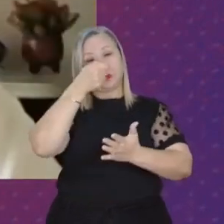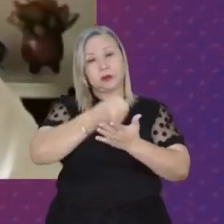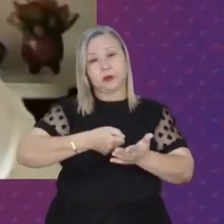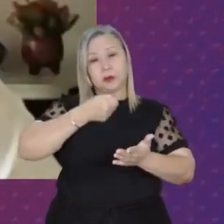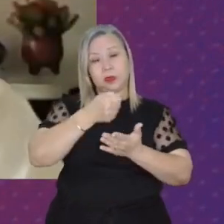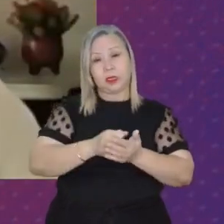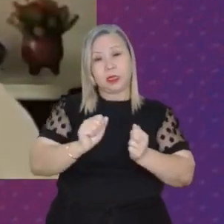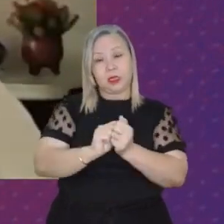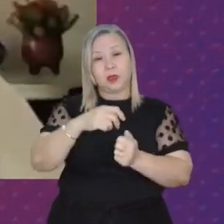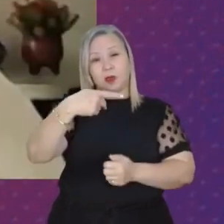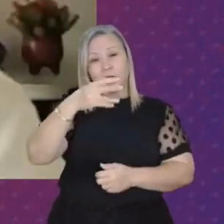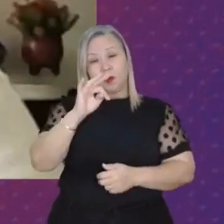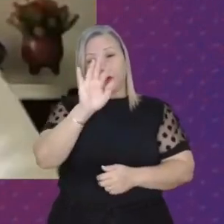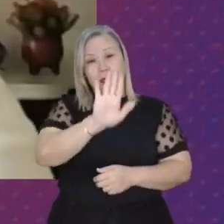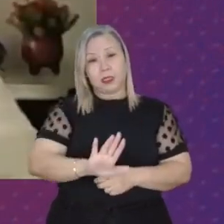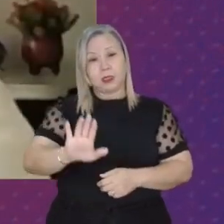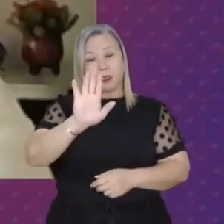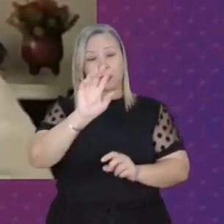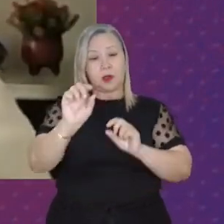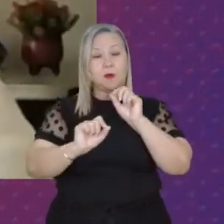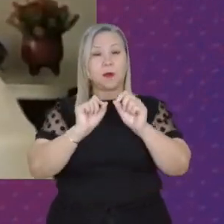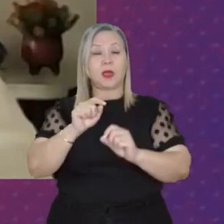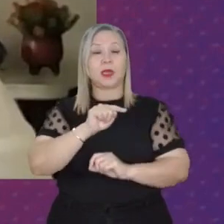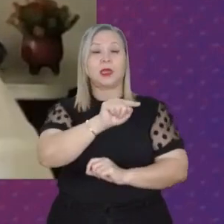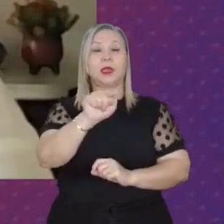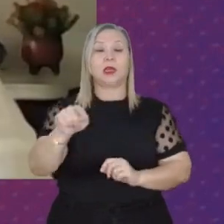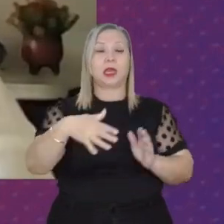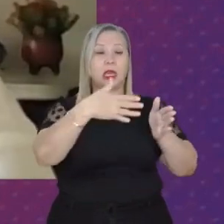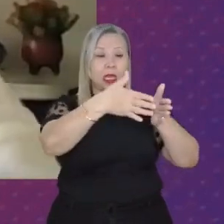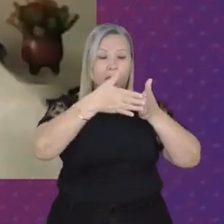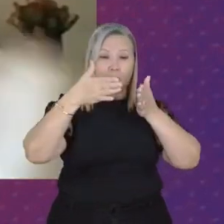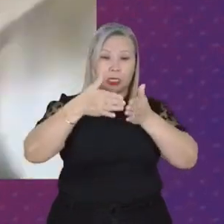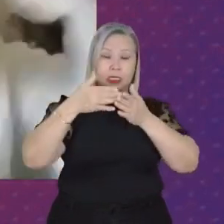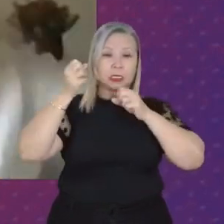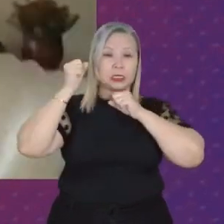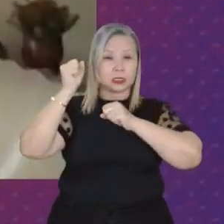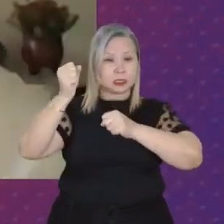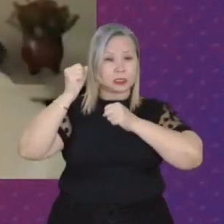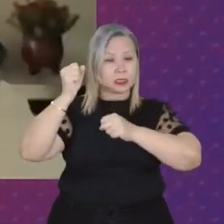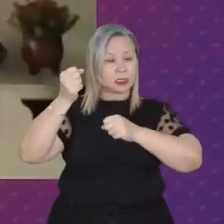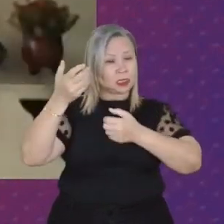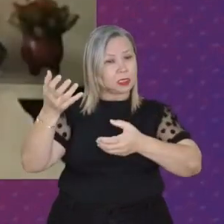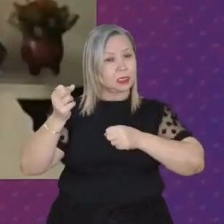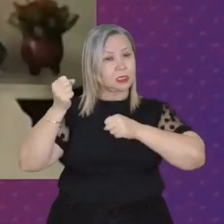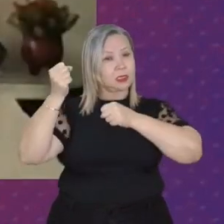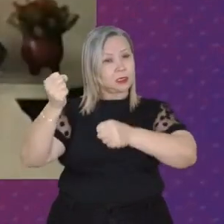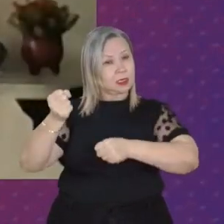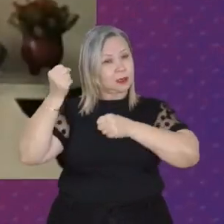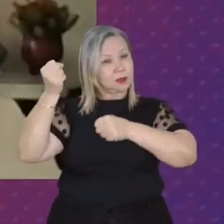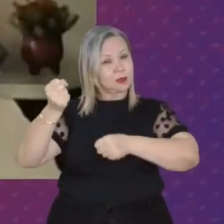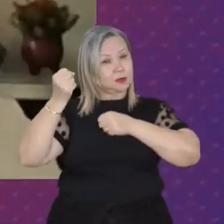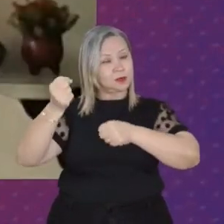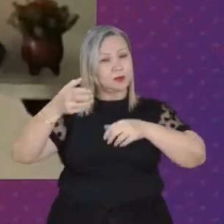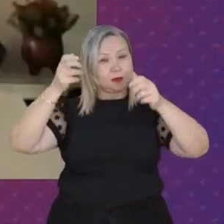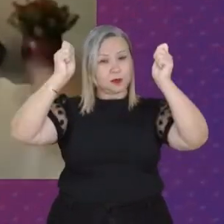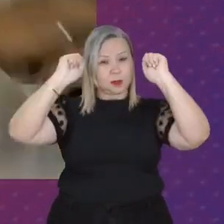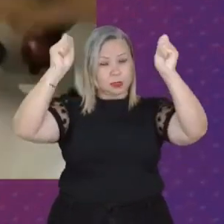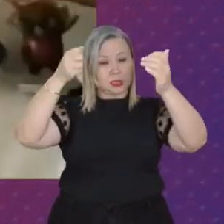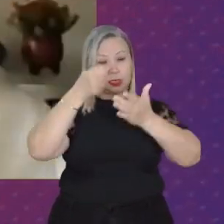junto ao PT nacional, para que aquelas reivindicações que a gente também lutava fora do